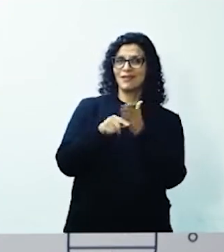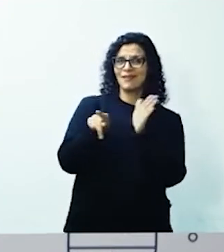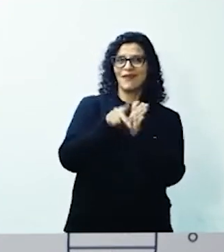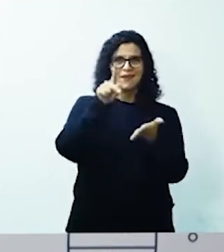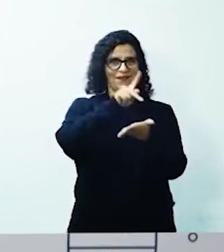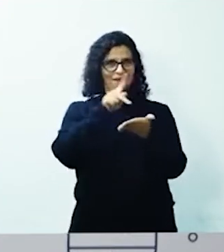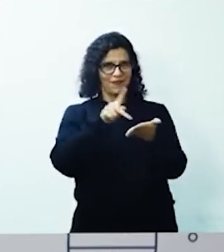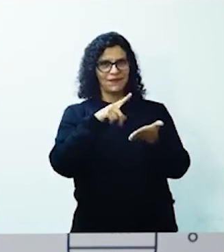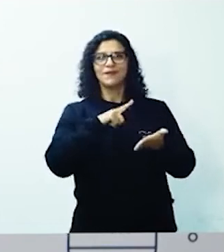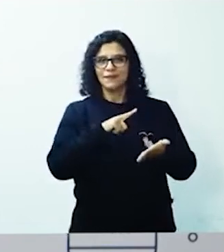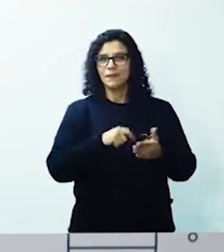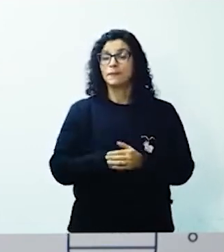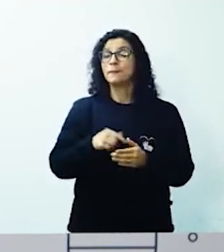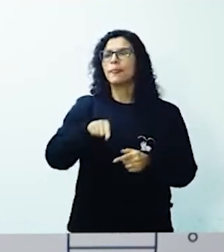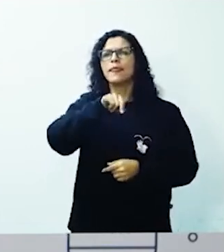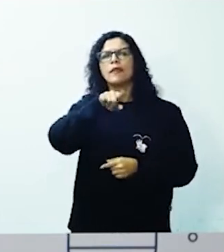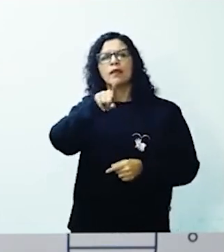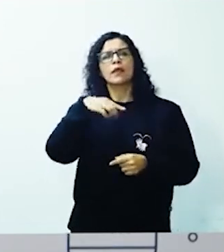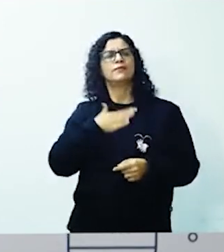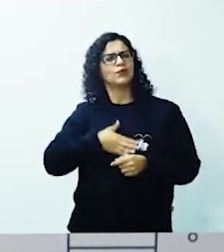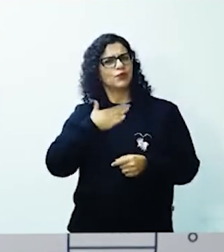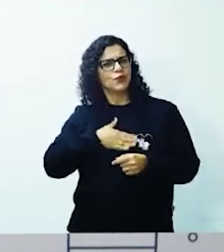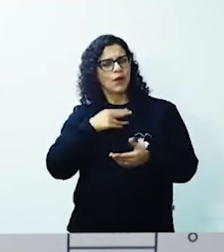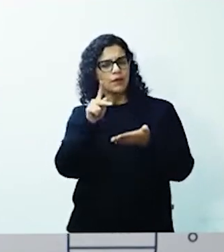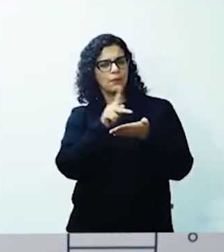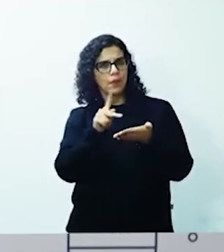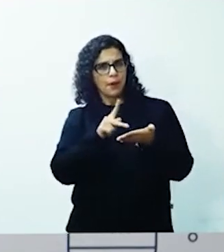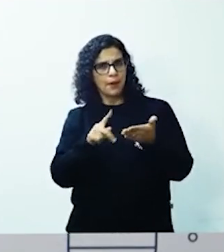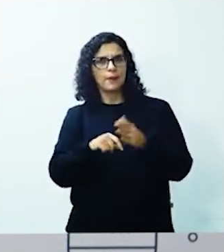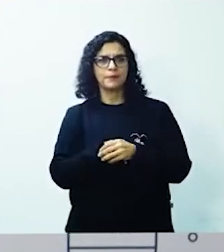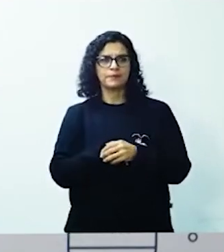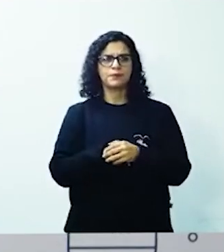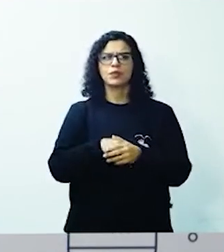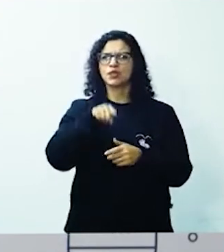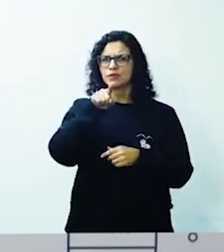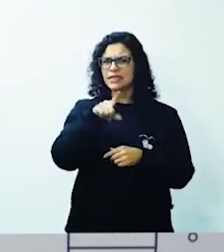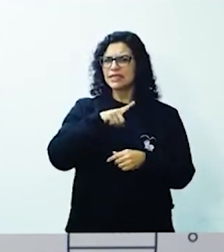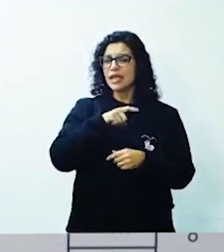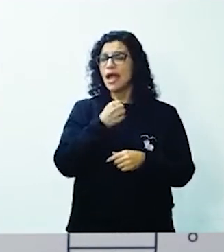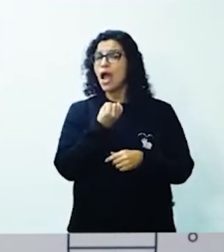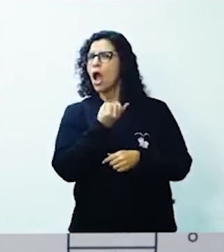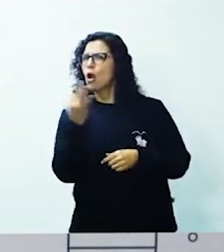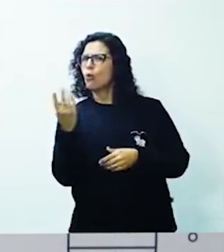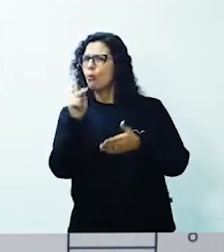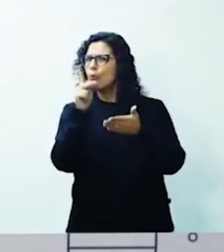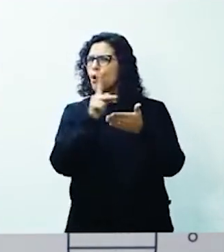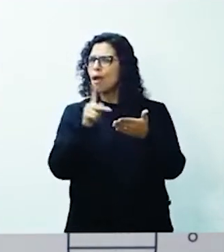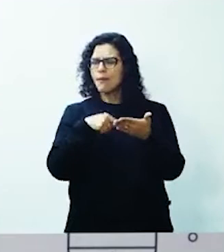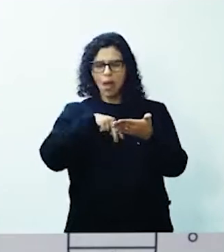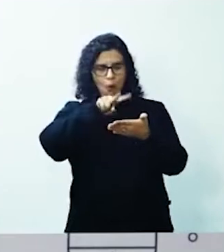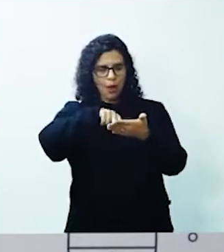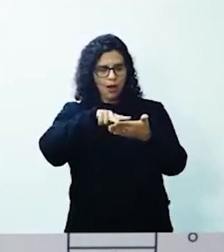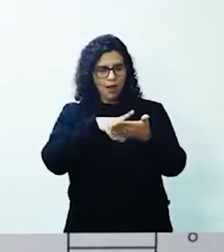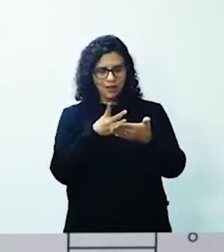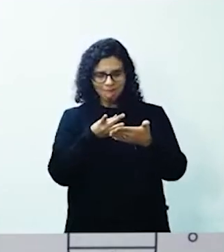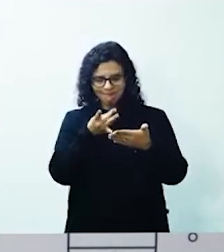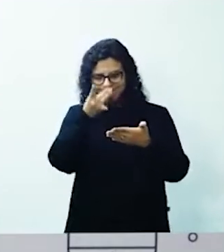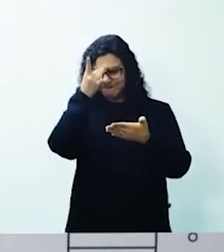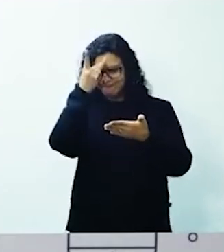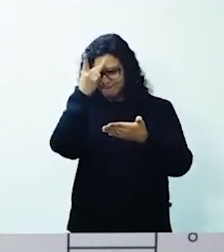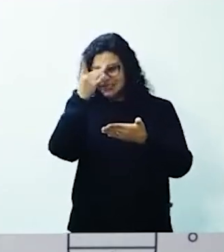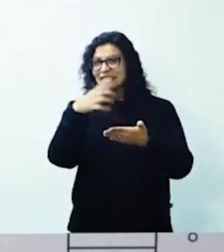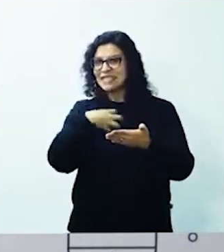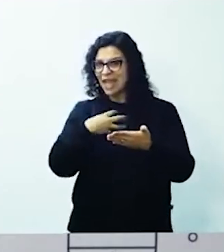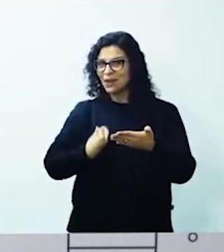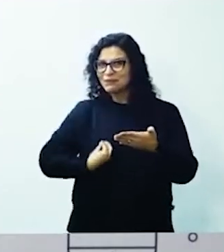de poemas. E se você gosta de poemas, será que algum poema marcou a sua vida? Será